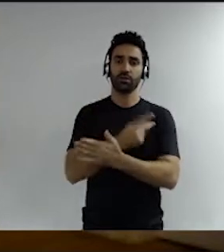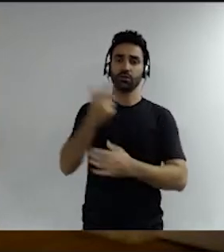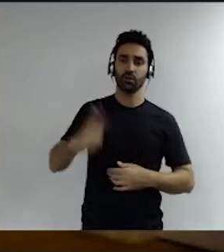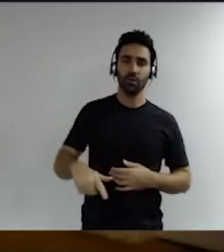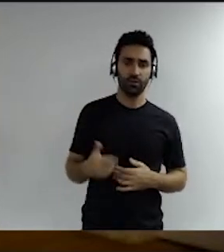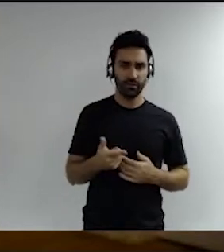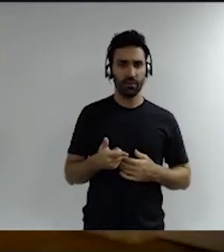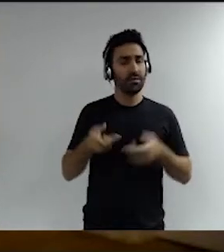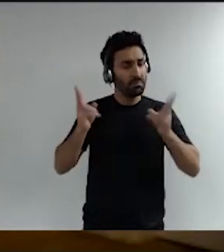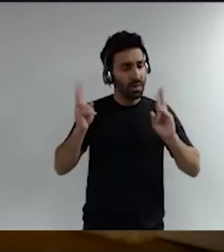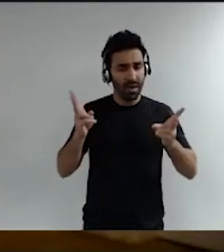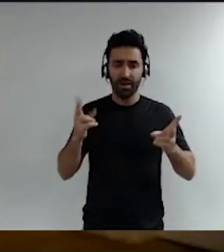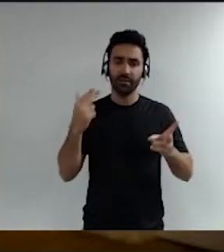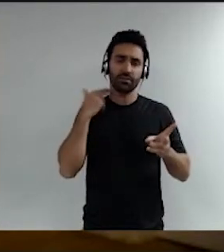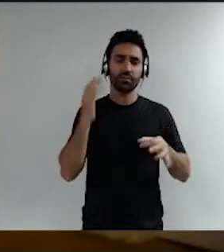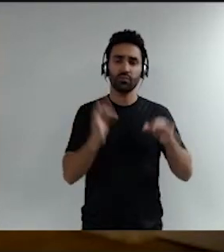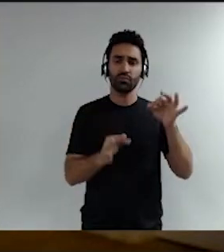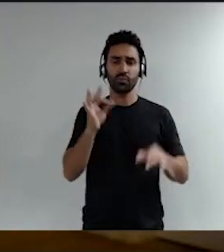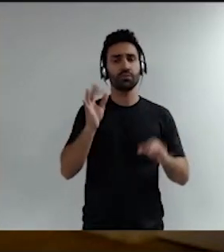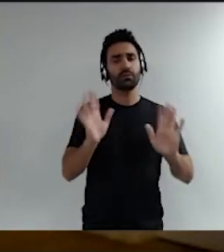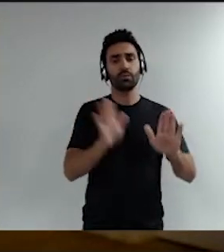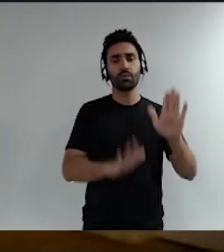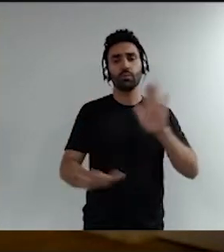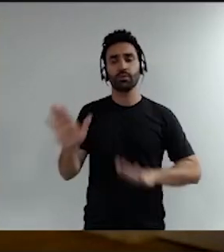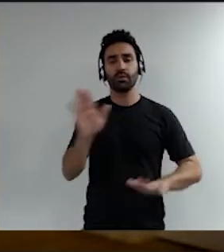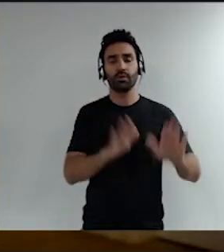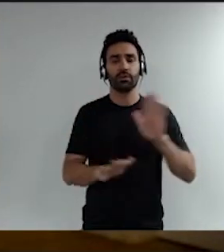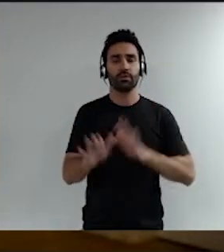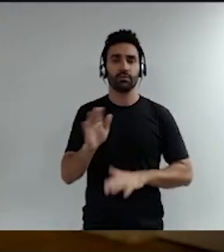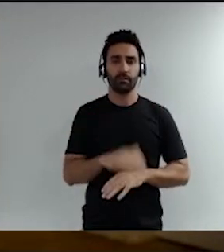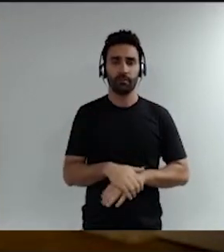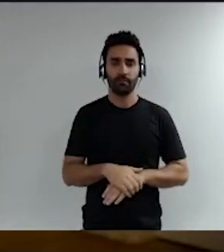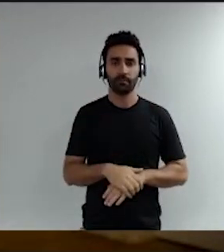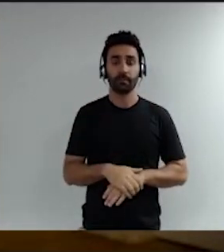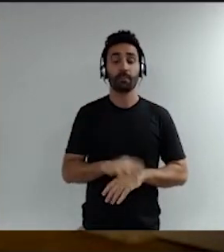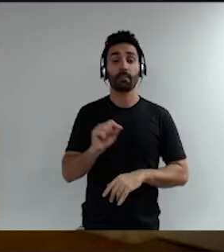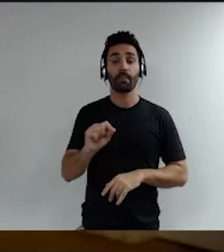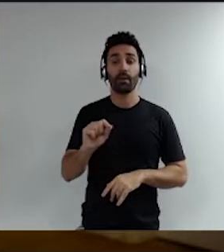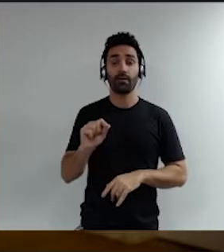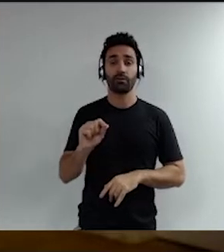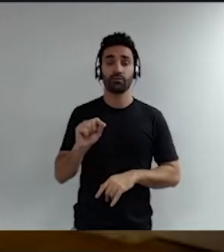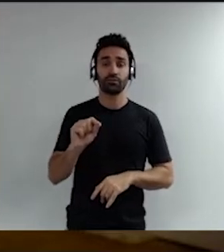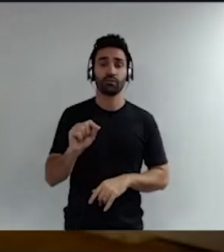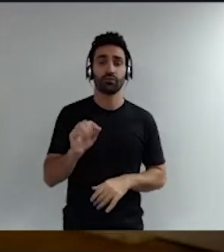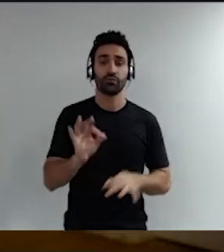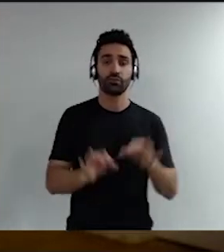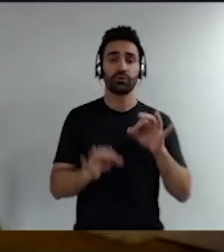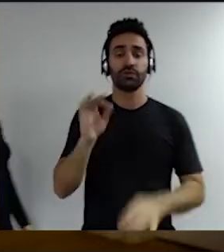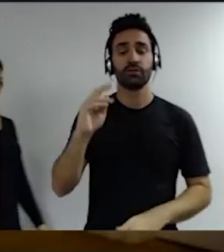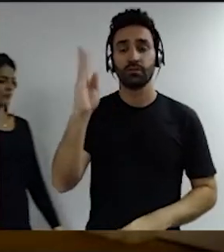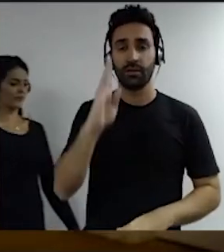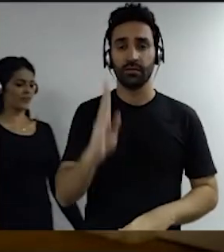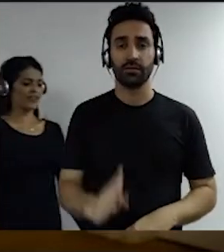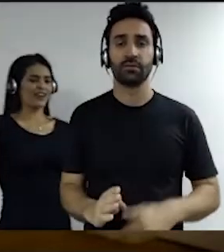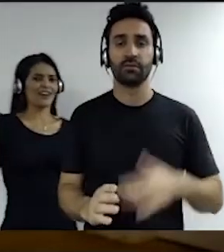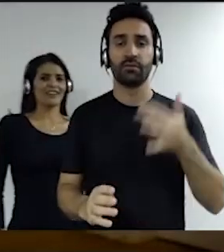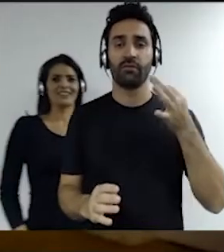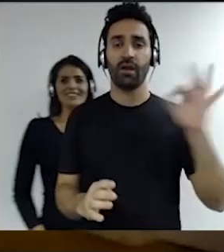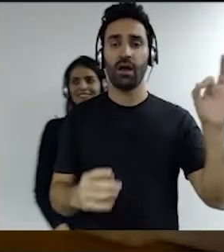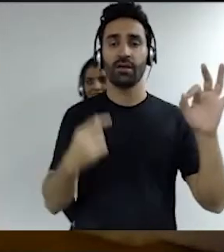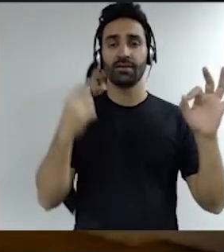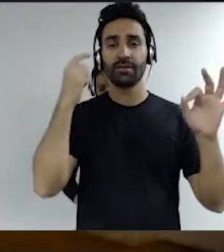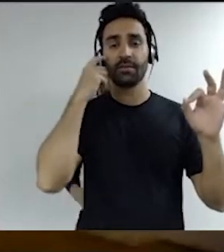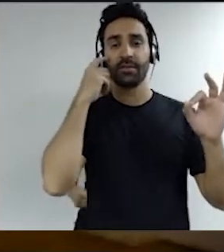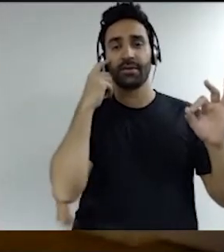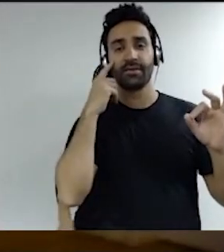que os magistrados têm. E lembre, magistrado no Brasil, ao contrário da França, que julga 60